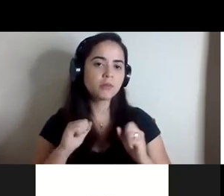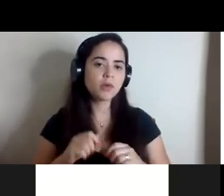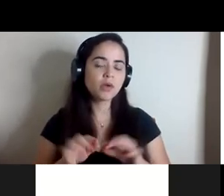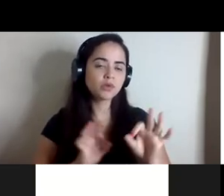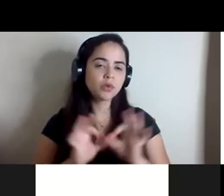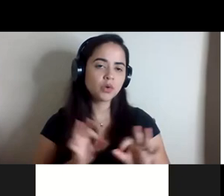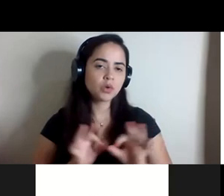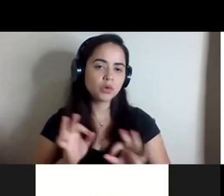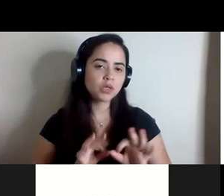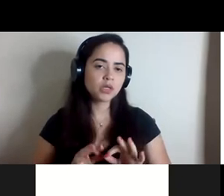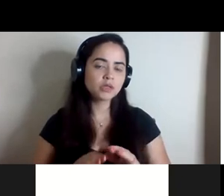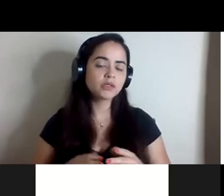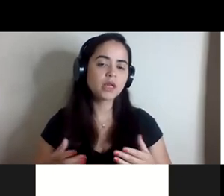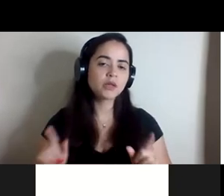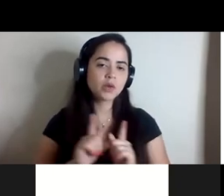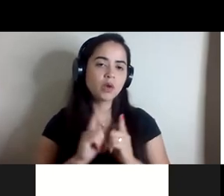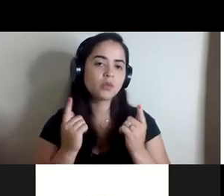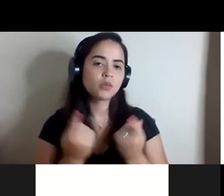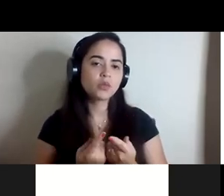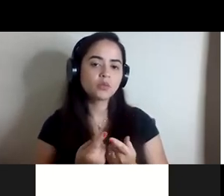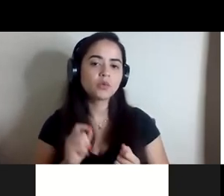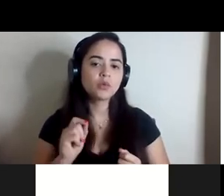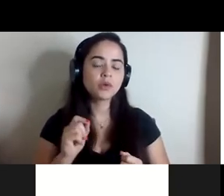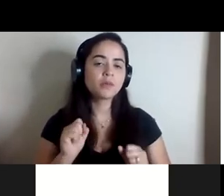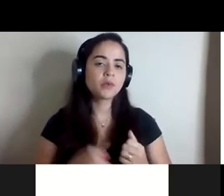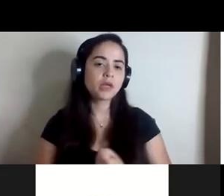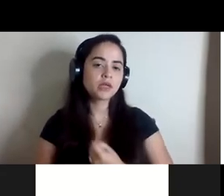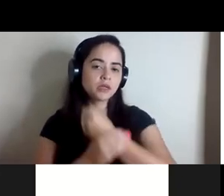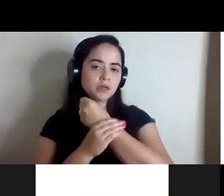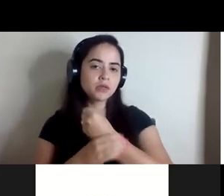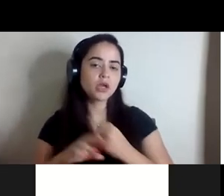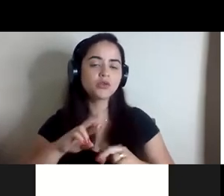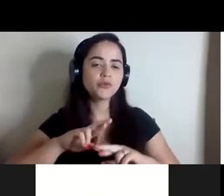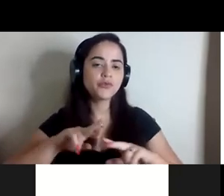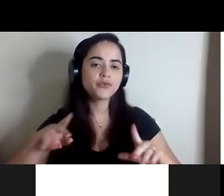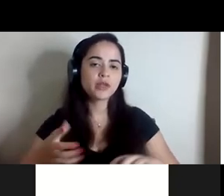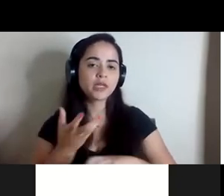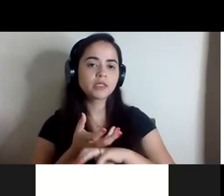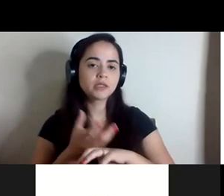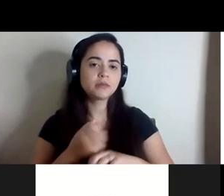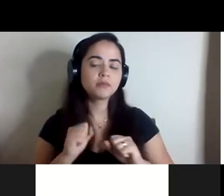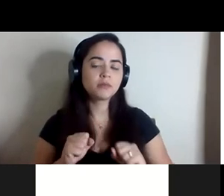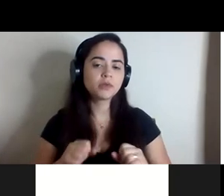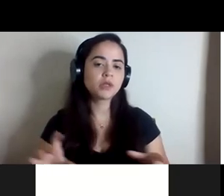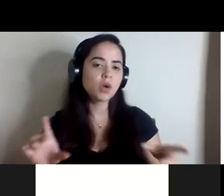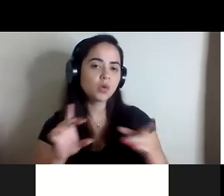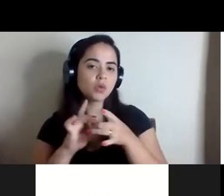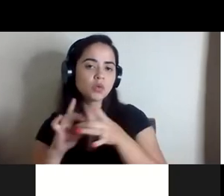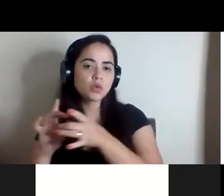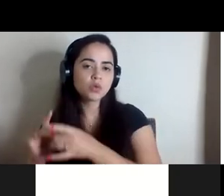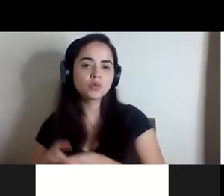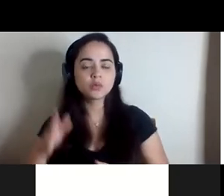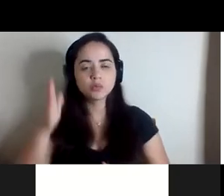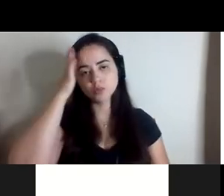que medidas poderiam ser tomadas para garantir que os diferentes componentes curriculares estabelecessem maiores conexões de seus saberes?